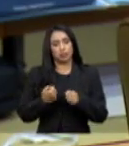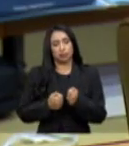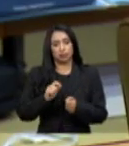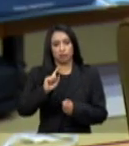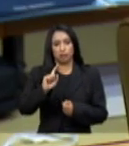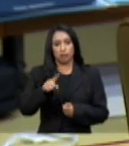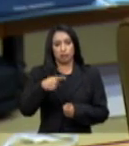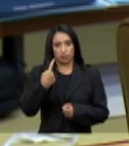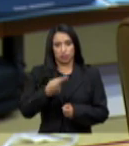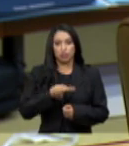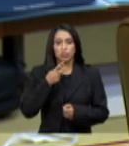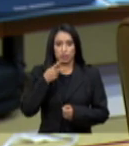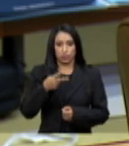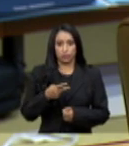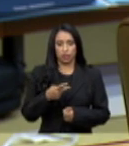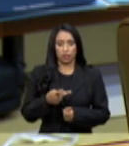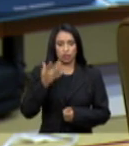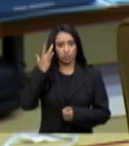iniciou